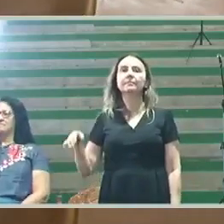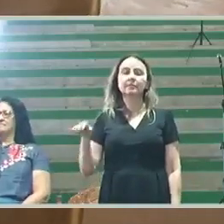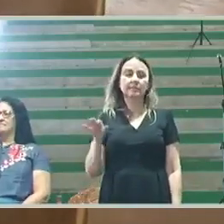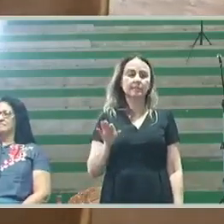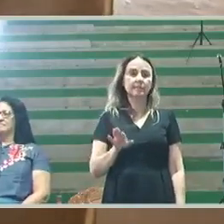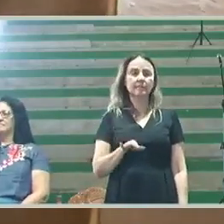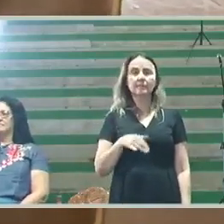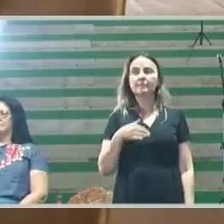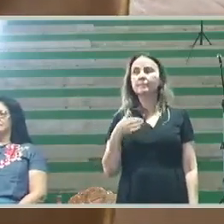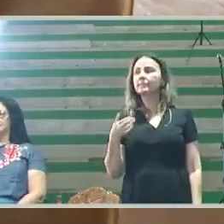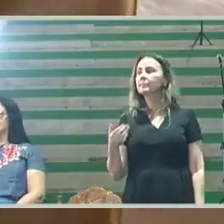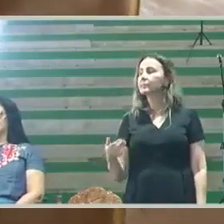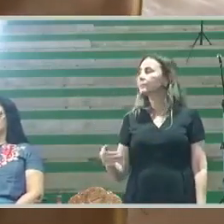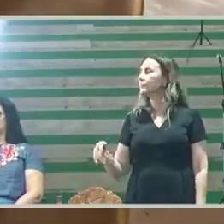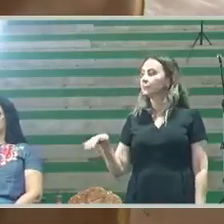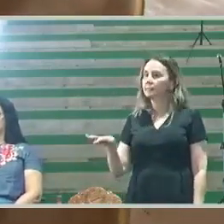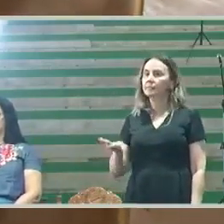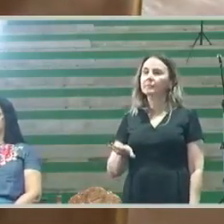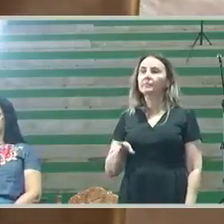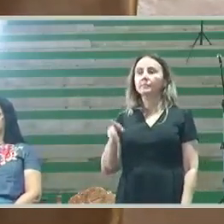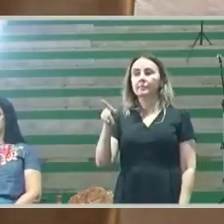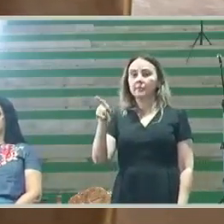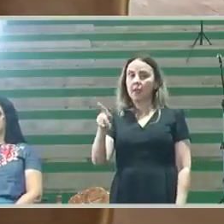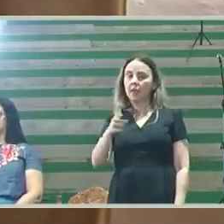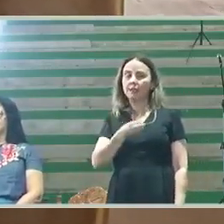Você chamou, ele veio.